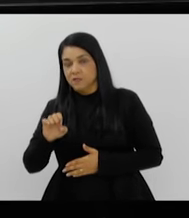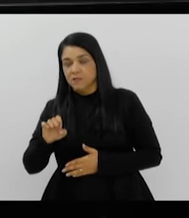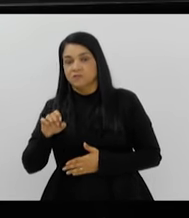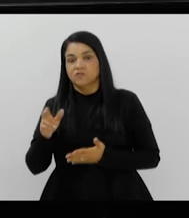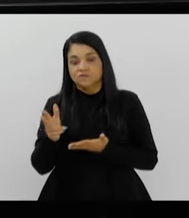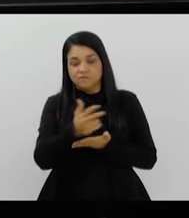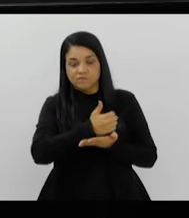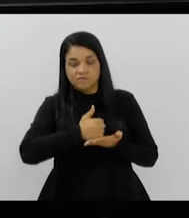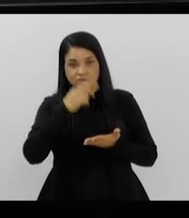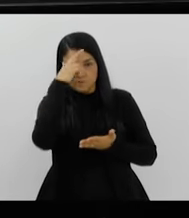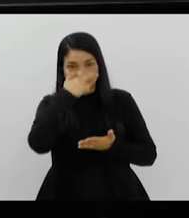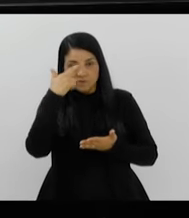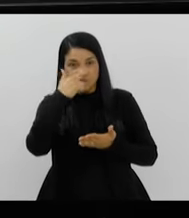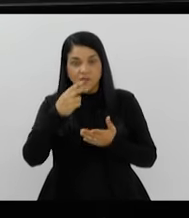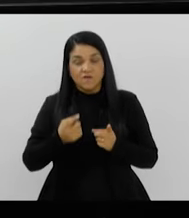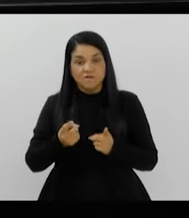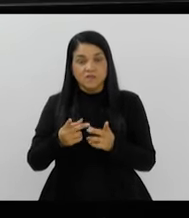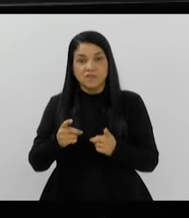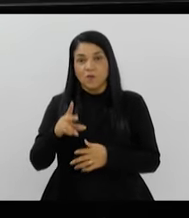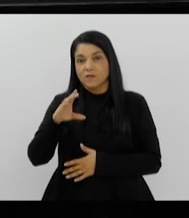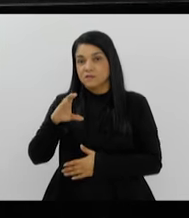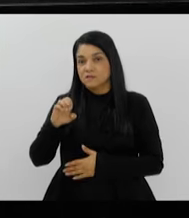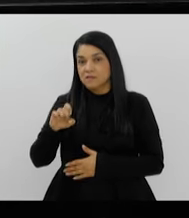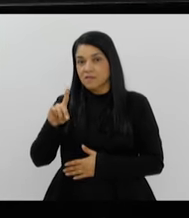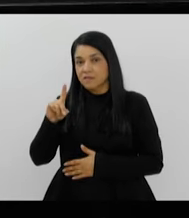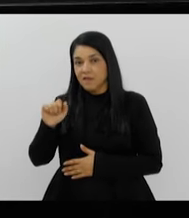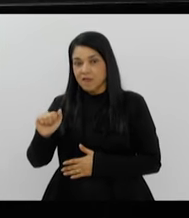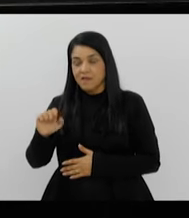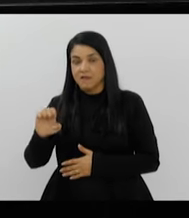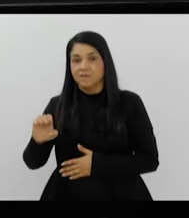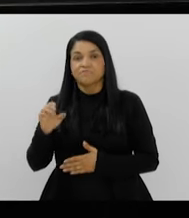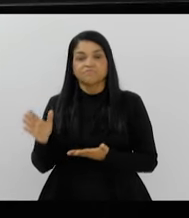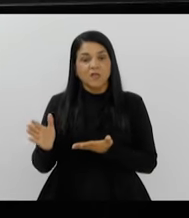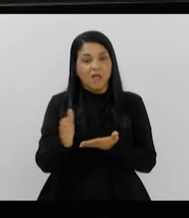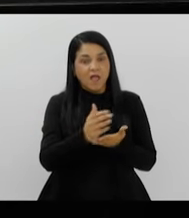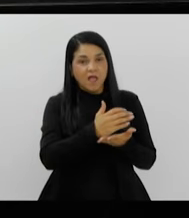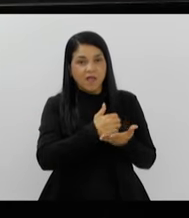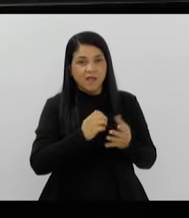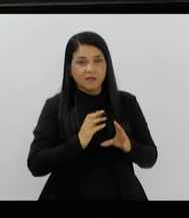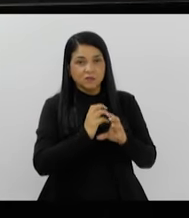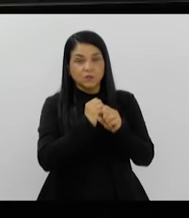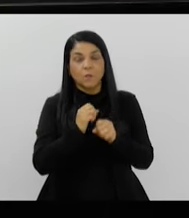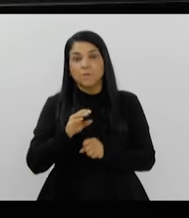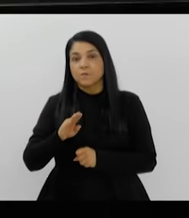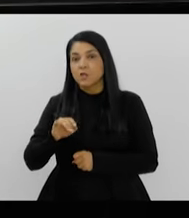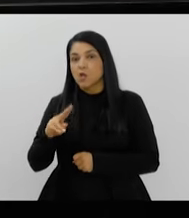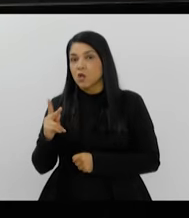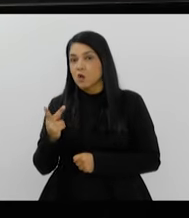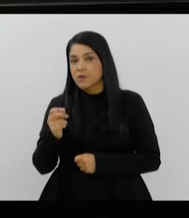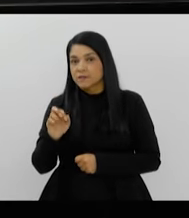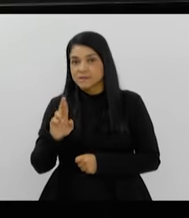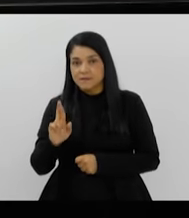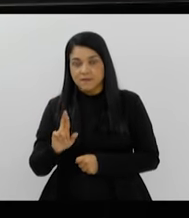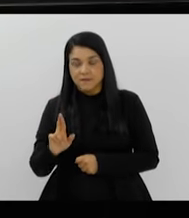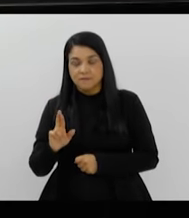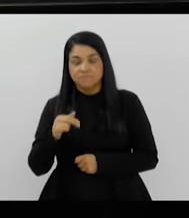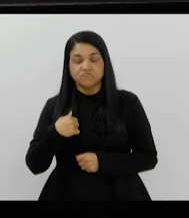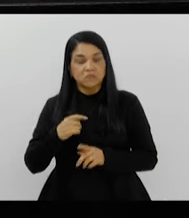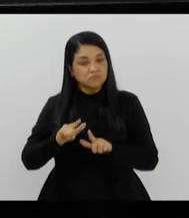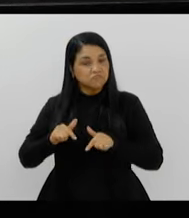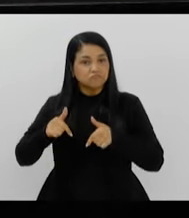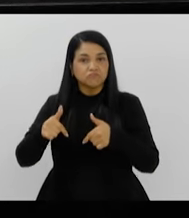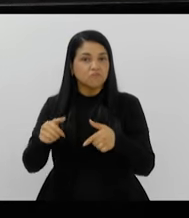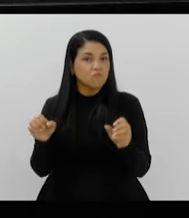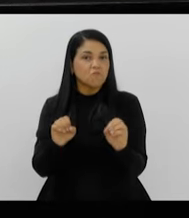serviços de distribuição de água e esgoto da SEDAI, arrecadou dezenas de bilhões de reais e não tomou as